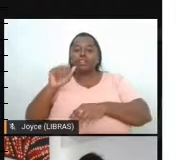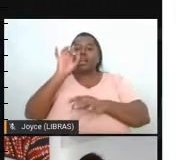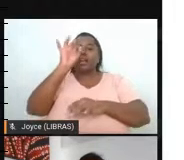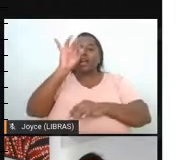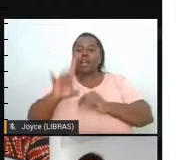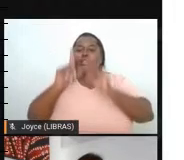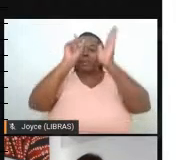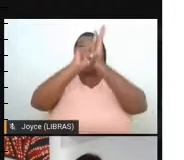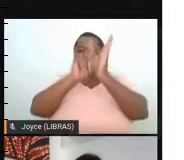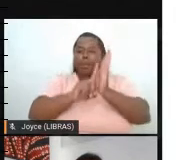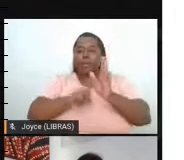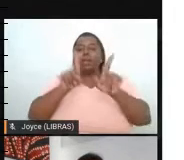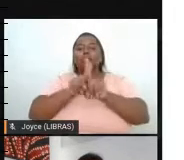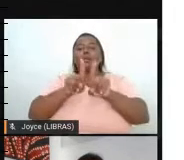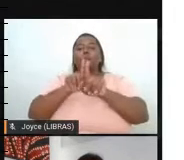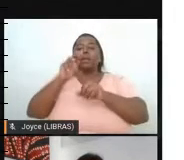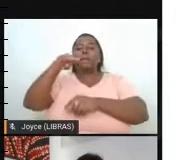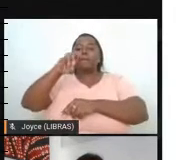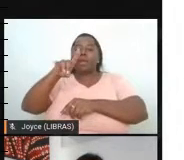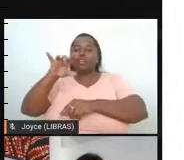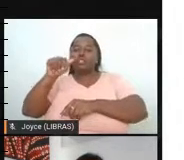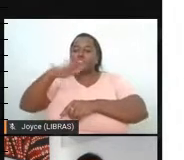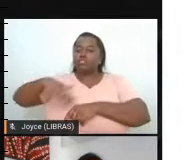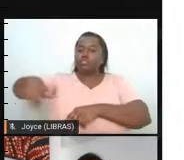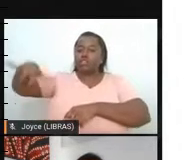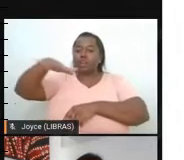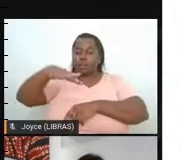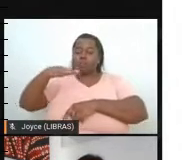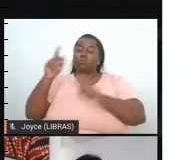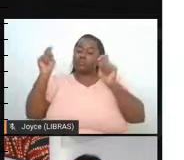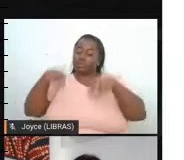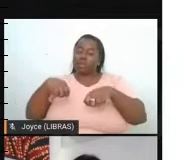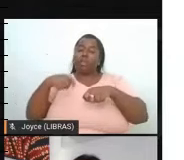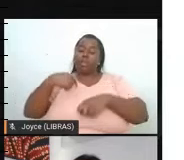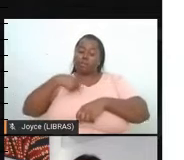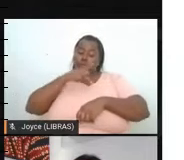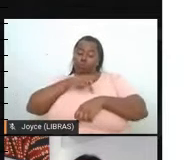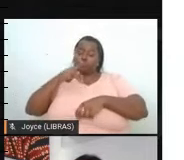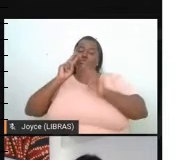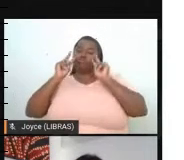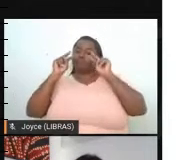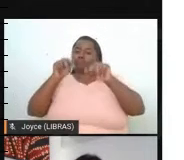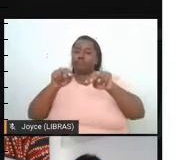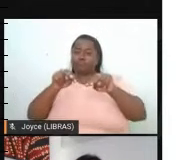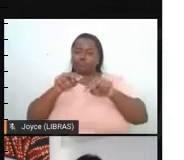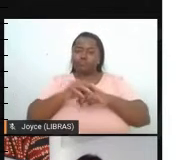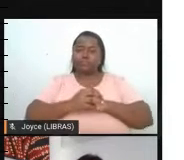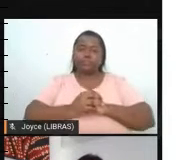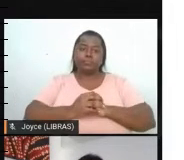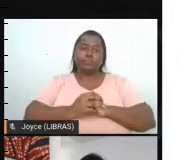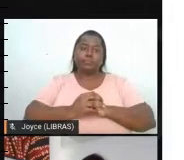ali nesse ponto a média geral. Então, é essa visão que eu tenho ali desse questionário. Então, as